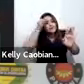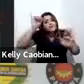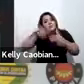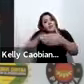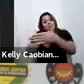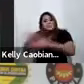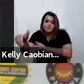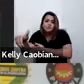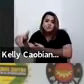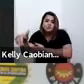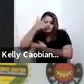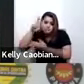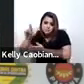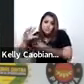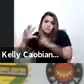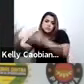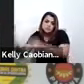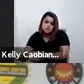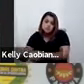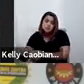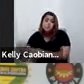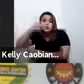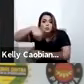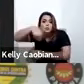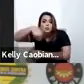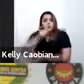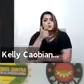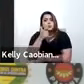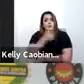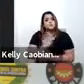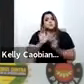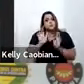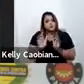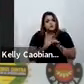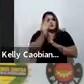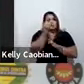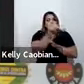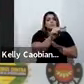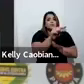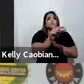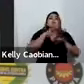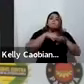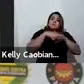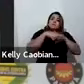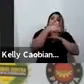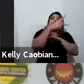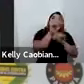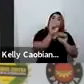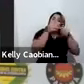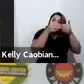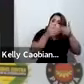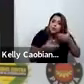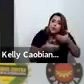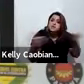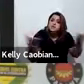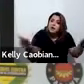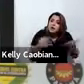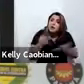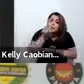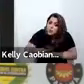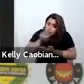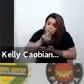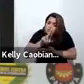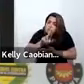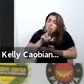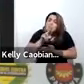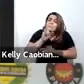trabalhadores. Então, foi uma conquista também nesse acordo que a empresa vai, a partir de agora, usar a manutenção do emprego e a